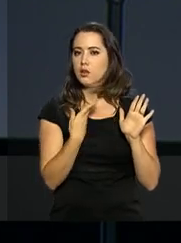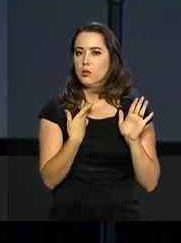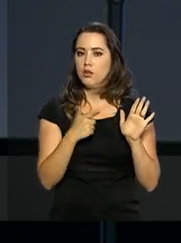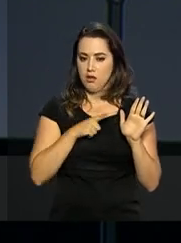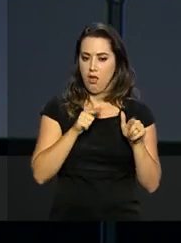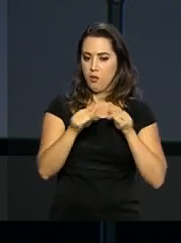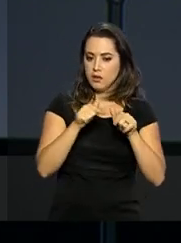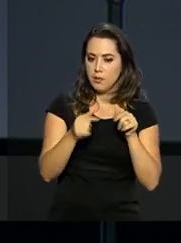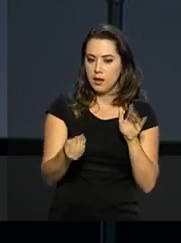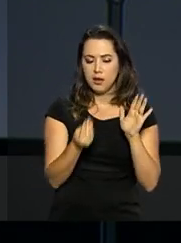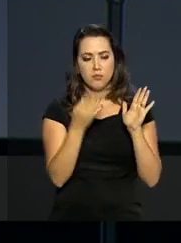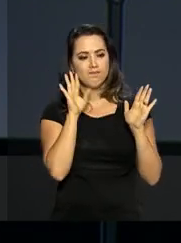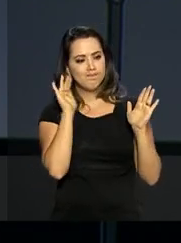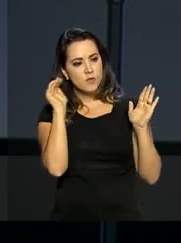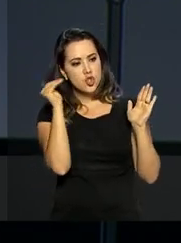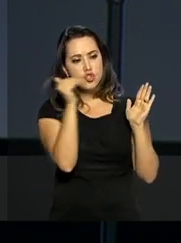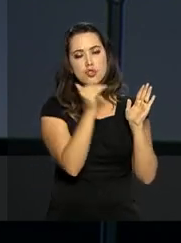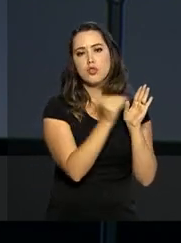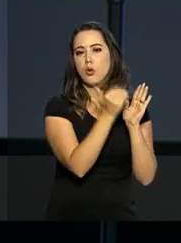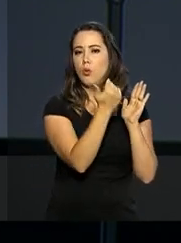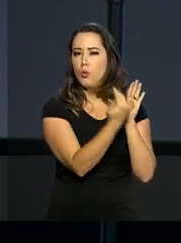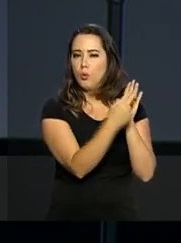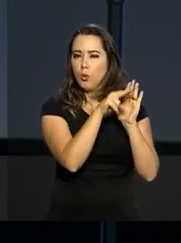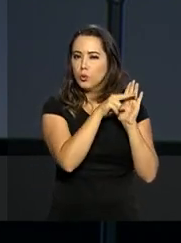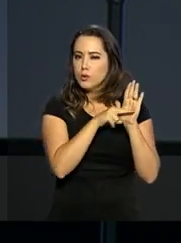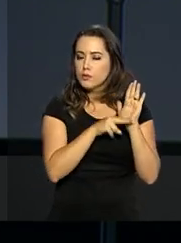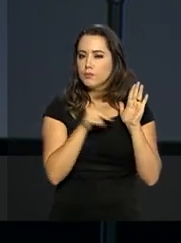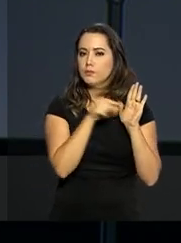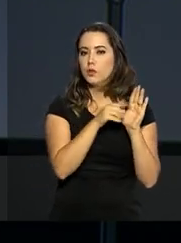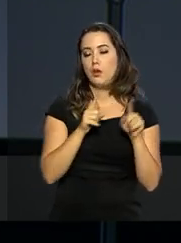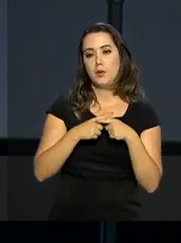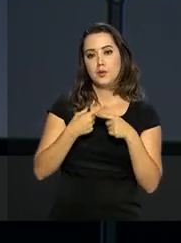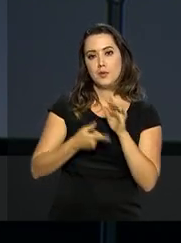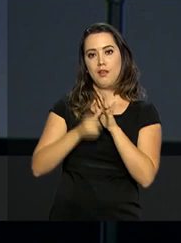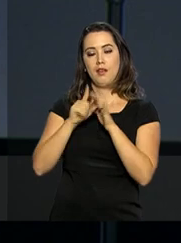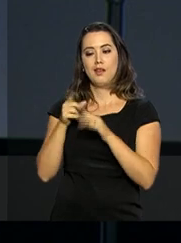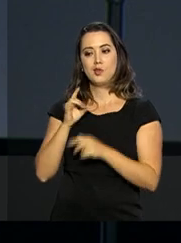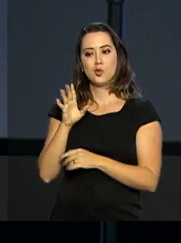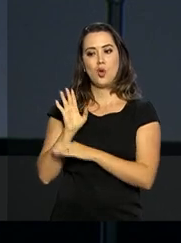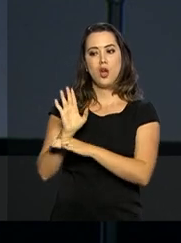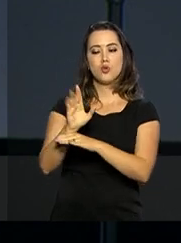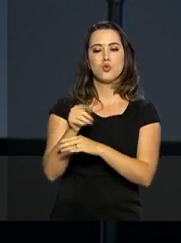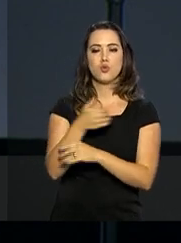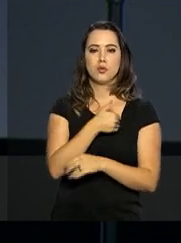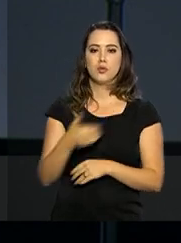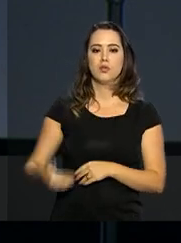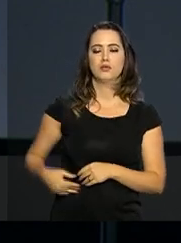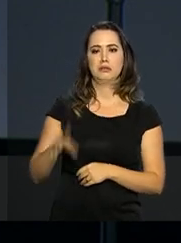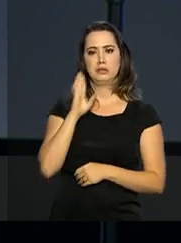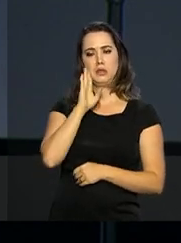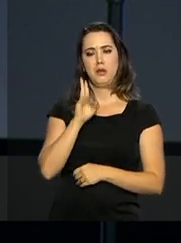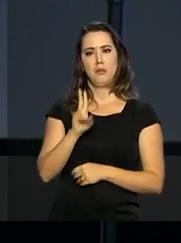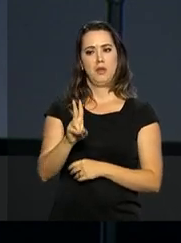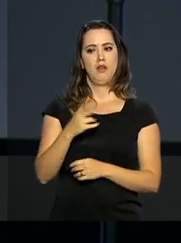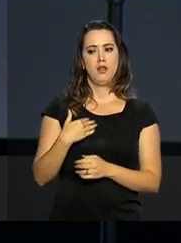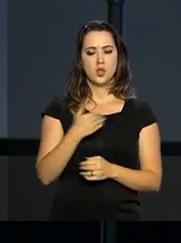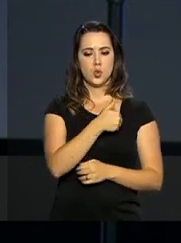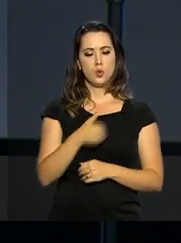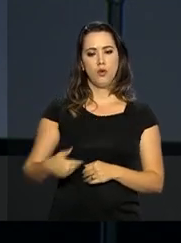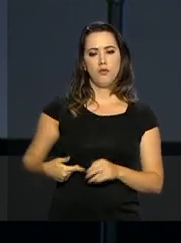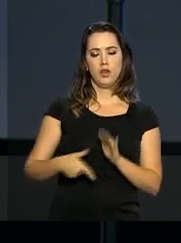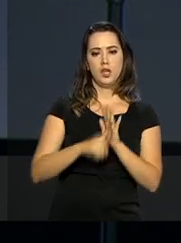verdade, naquele momento, era apresentado apenas como colaboração para o governo, mas foi tido como uma espécie de governo